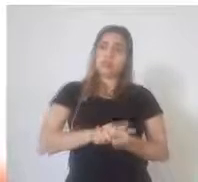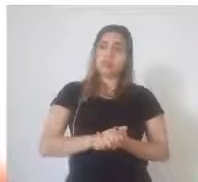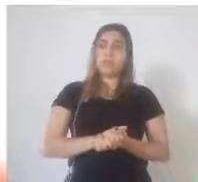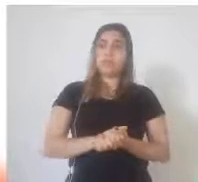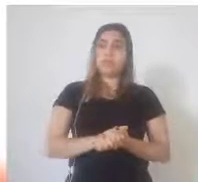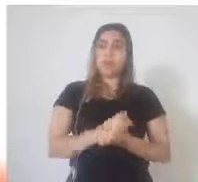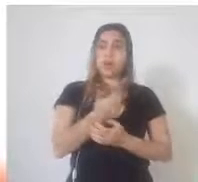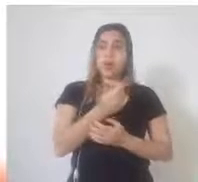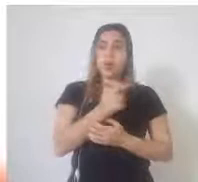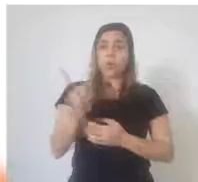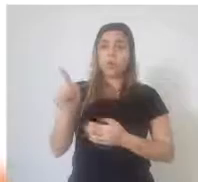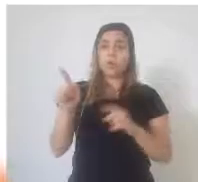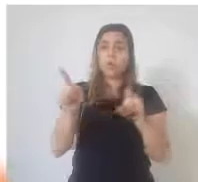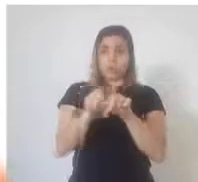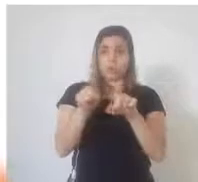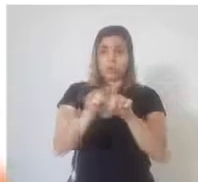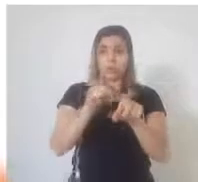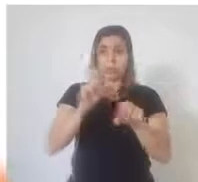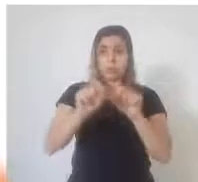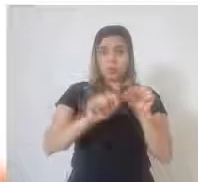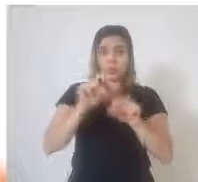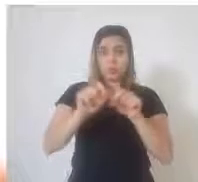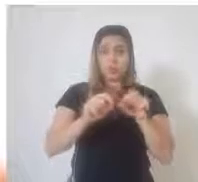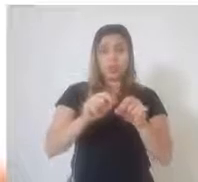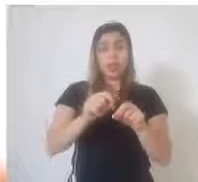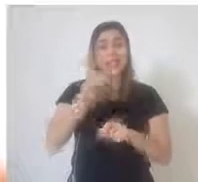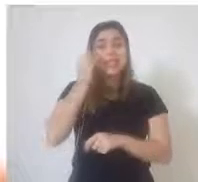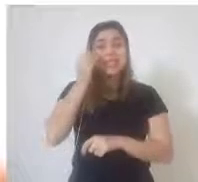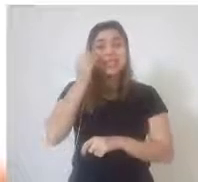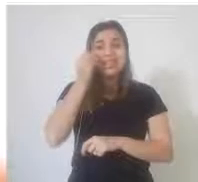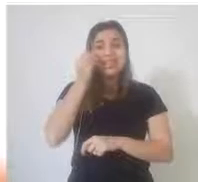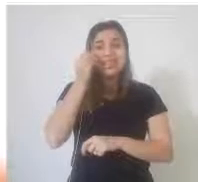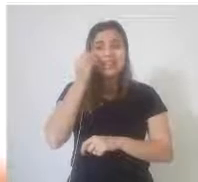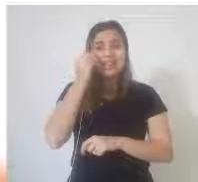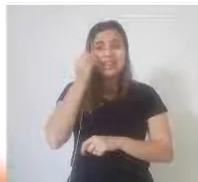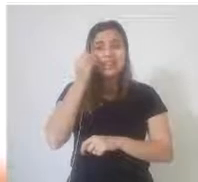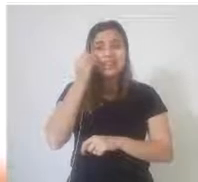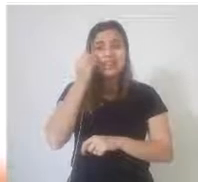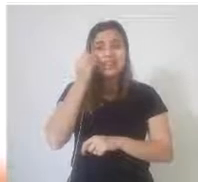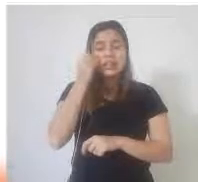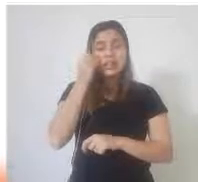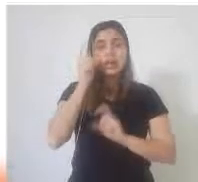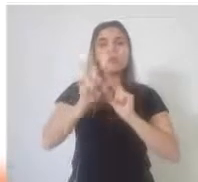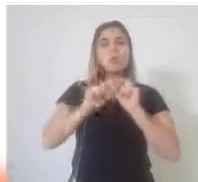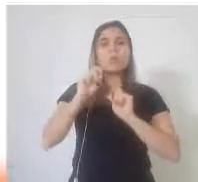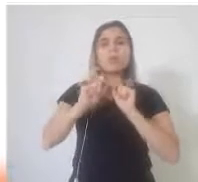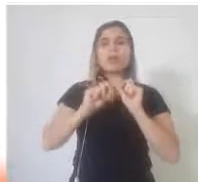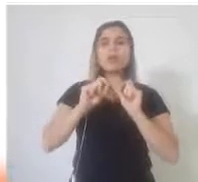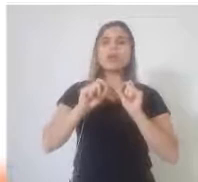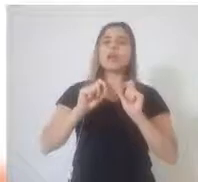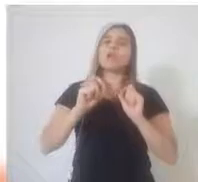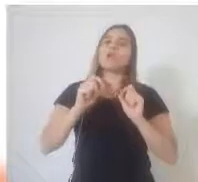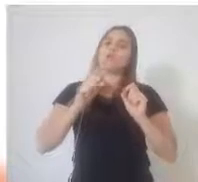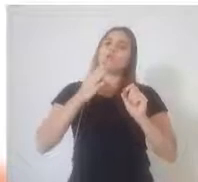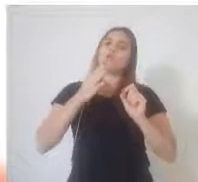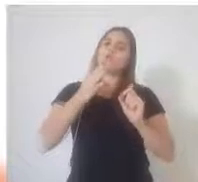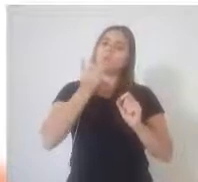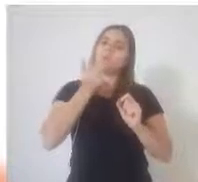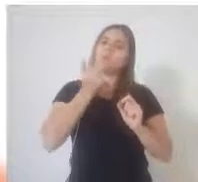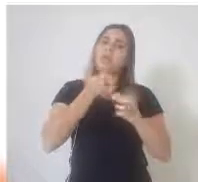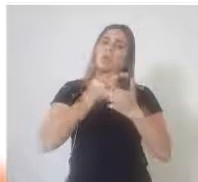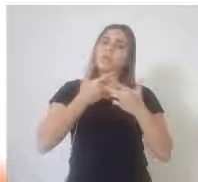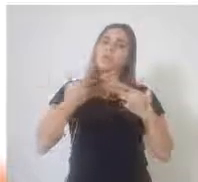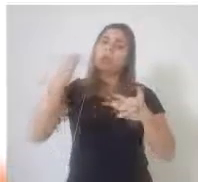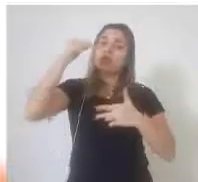vive. Uma outra situação que me veio aqui agora também é tentar consumir produtos de origem da